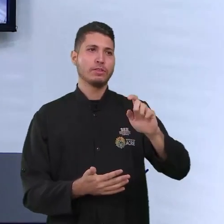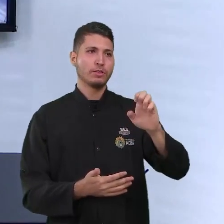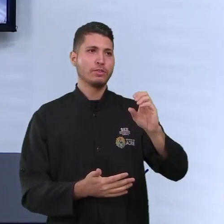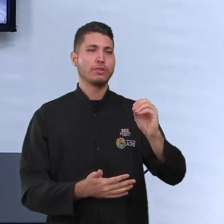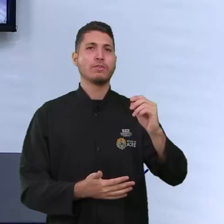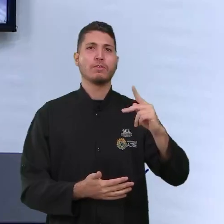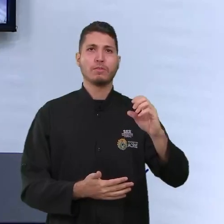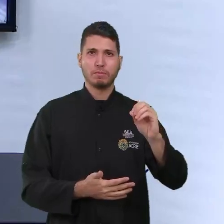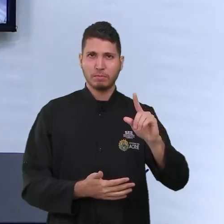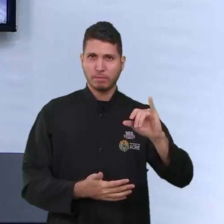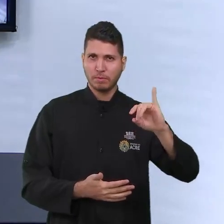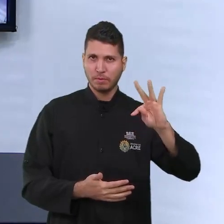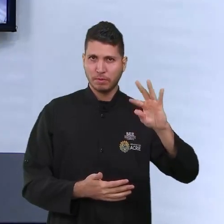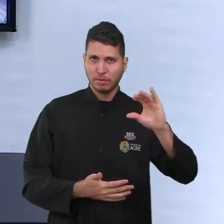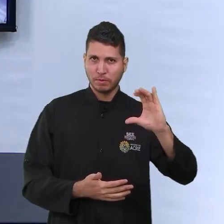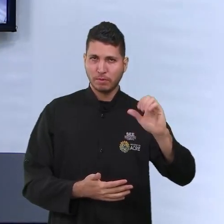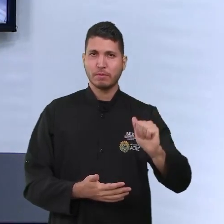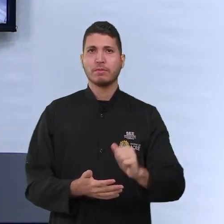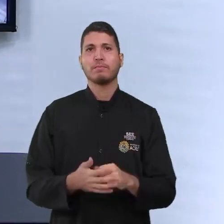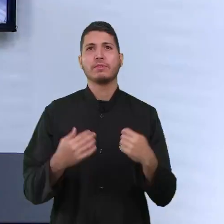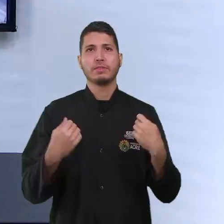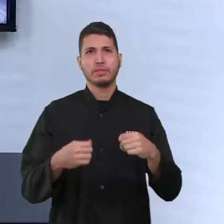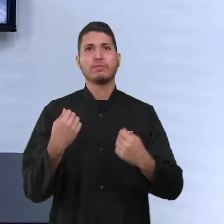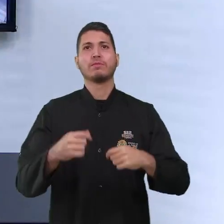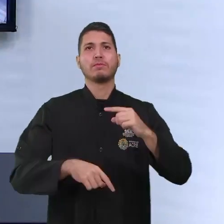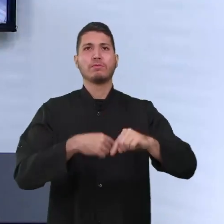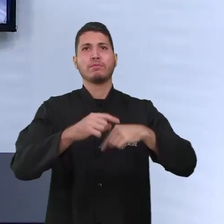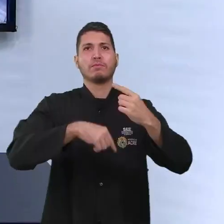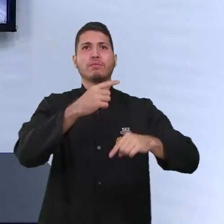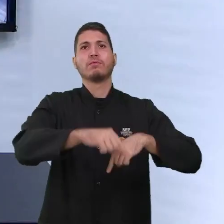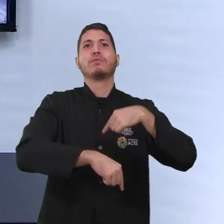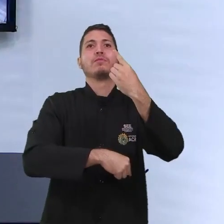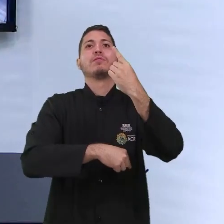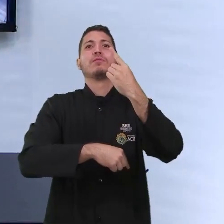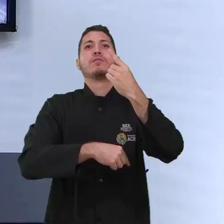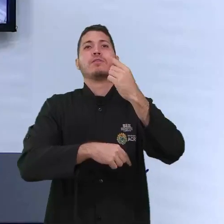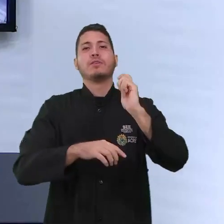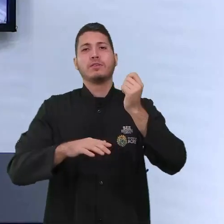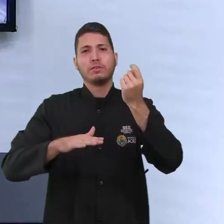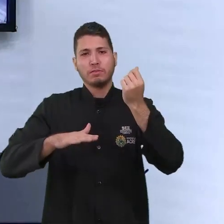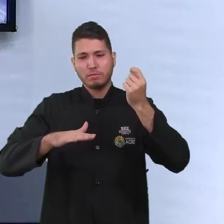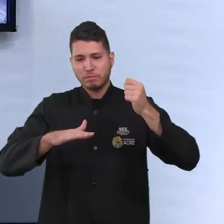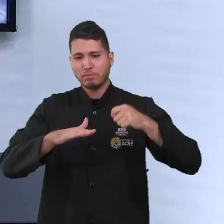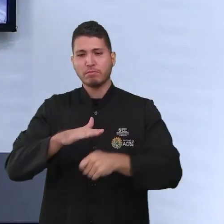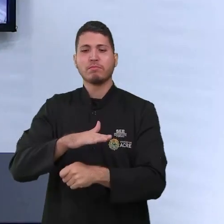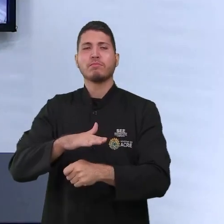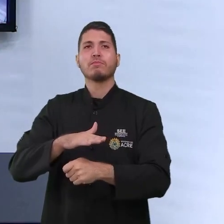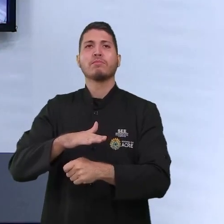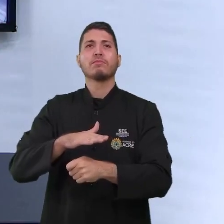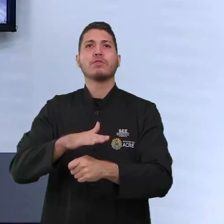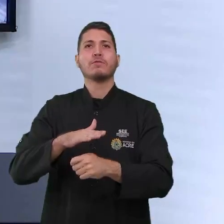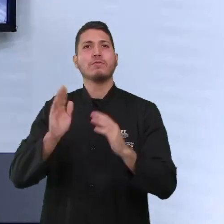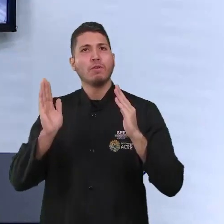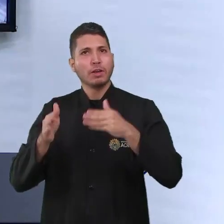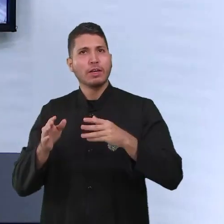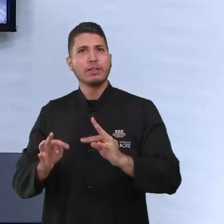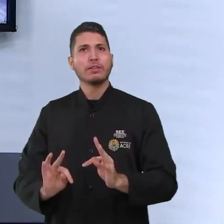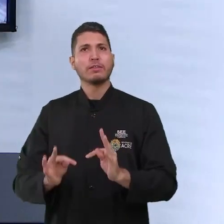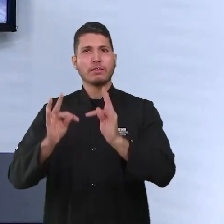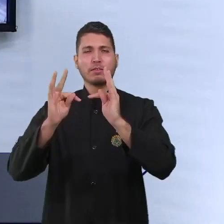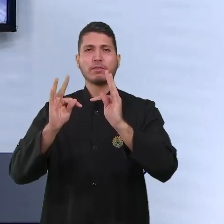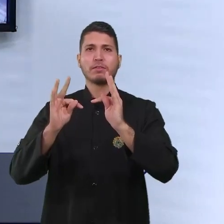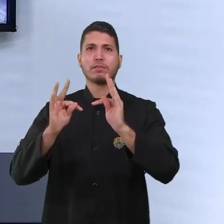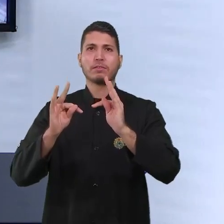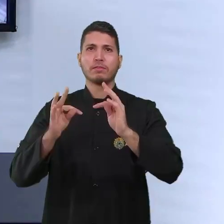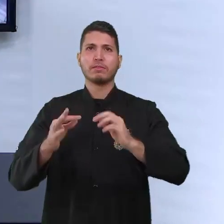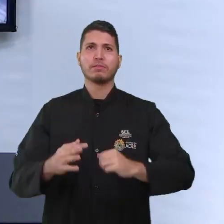Nós precisamos vencer isso, investindo principalmente em tecnologia, mas